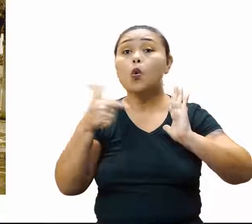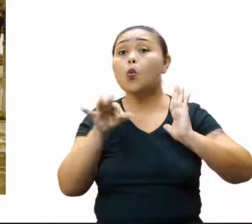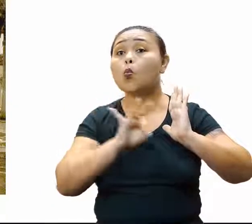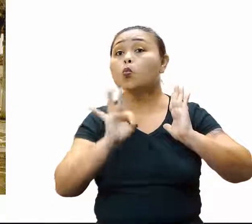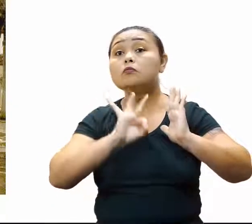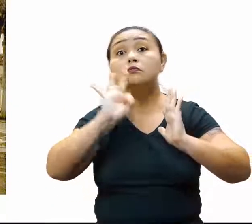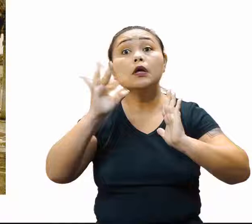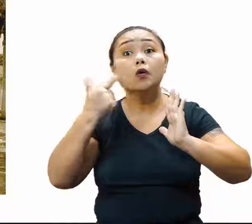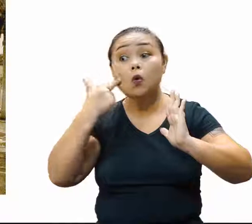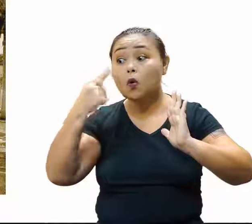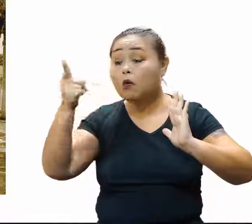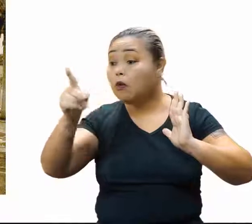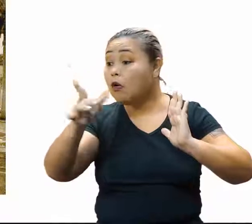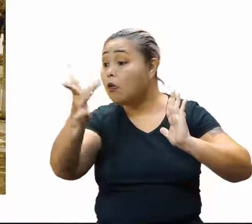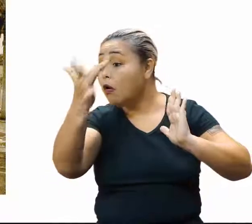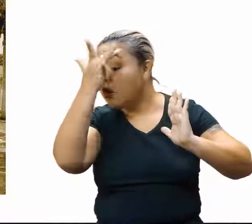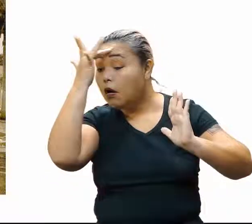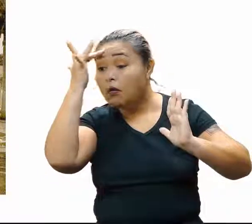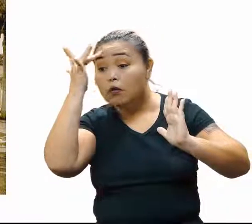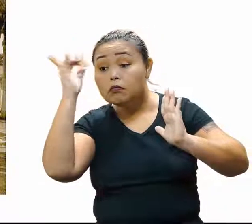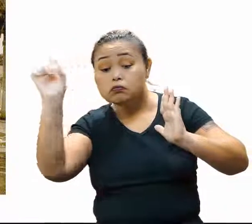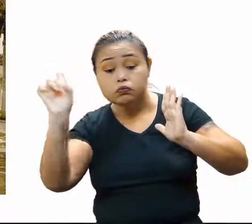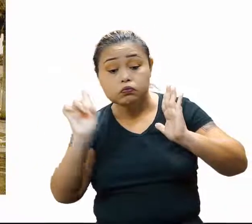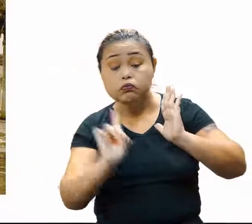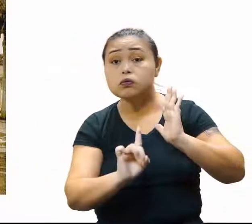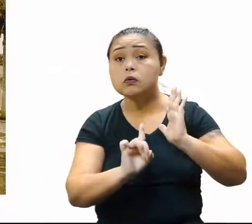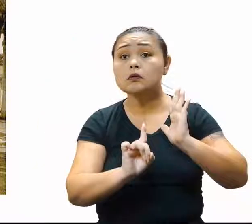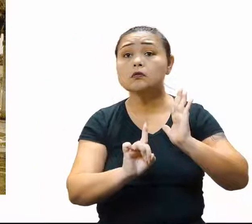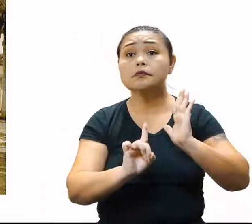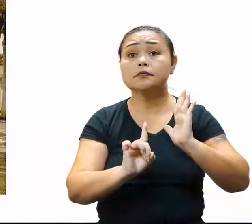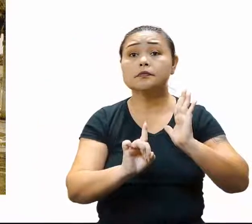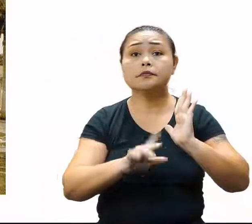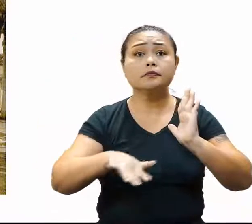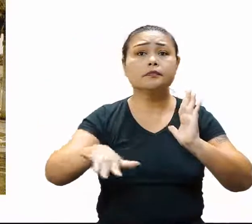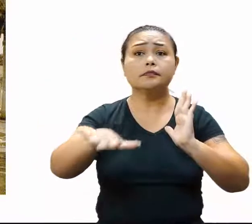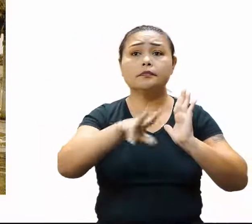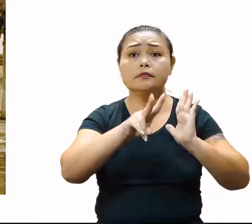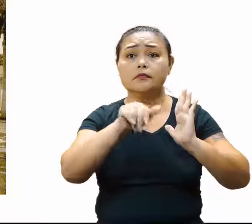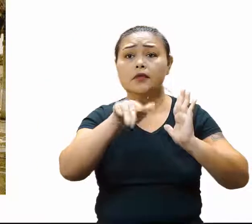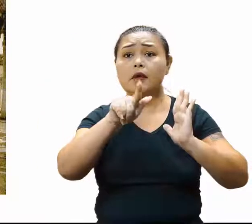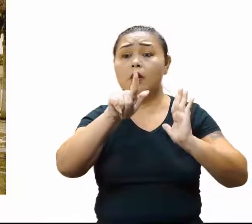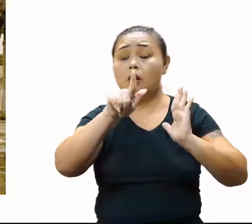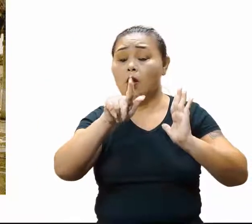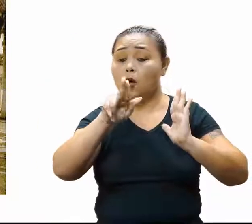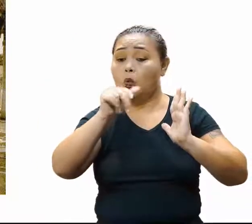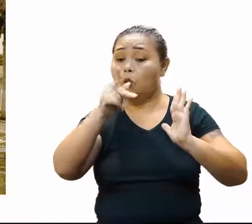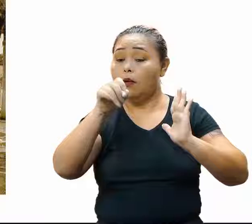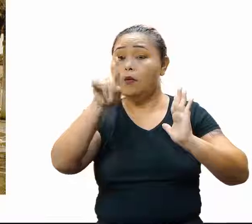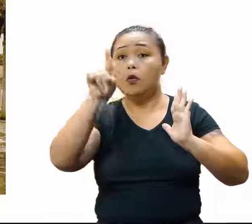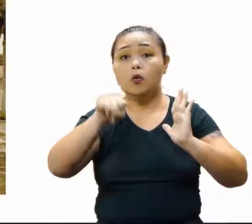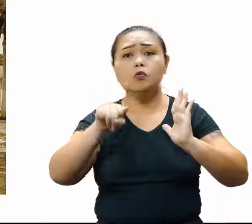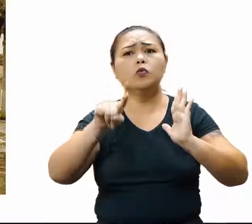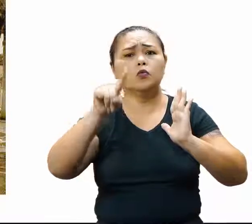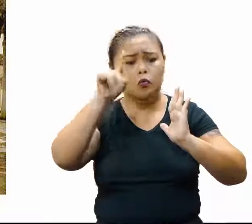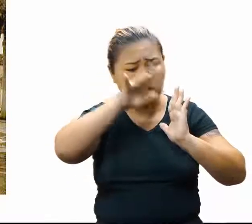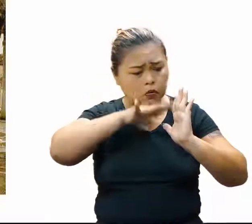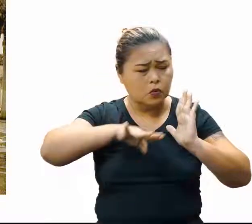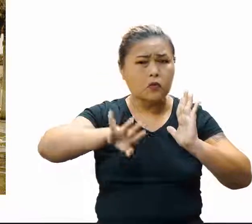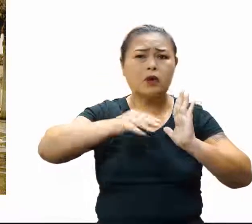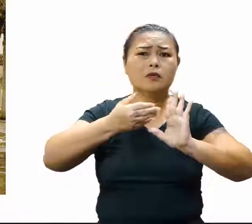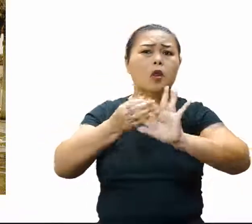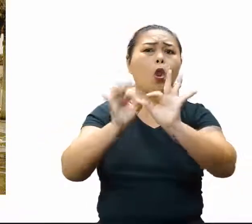repor. Muitos se diziam que a região do Vale do Guaporé, por ser muito